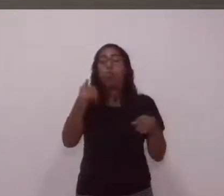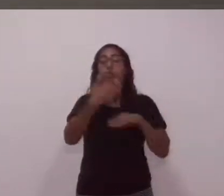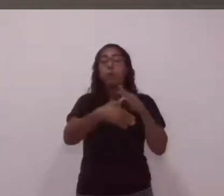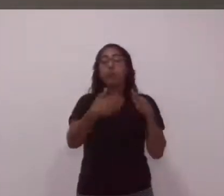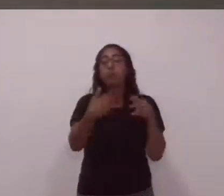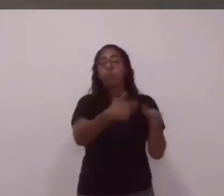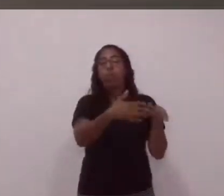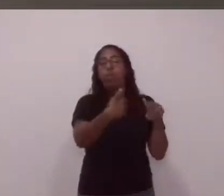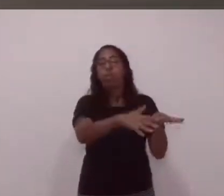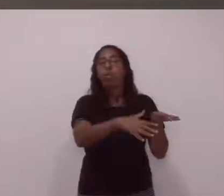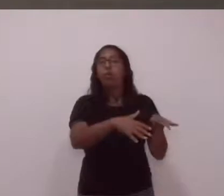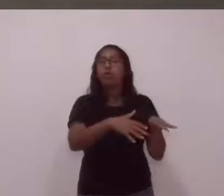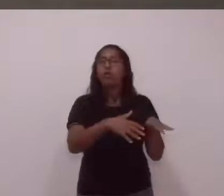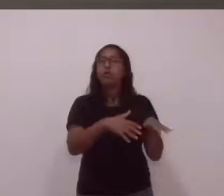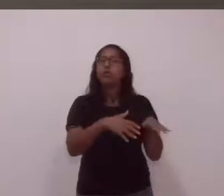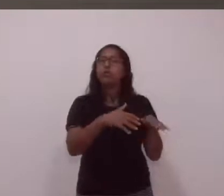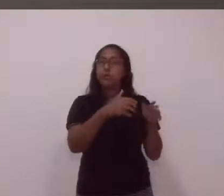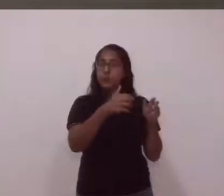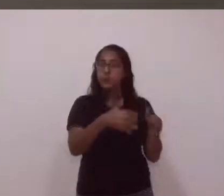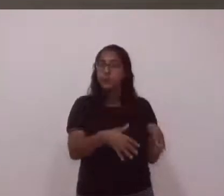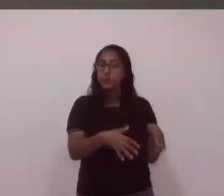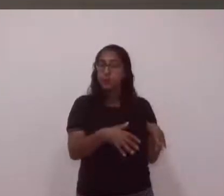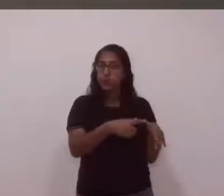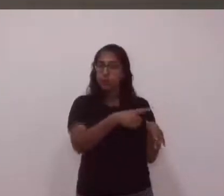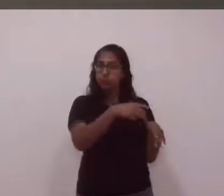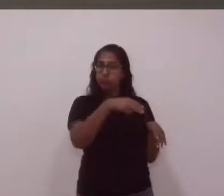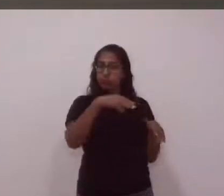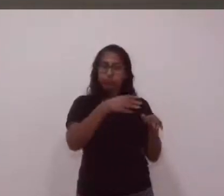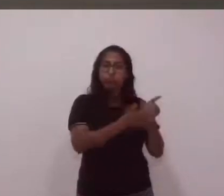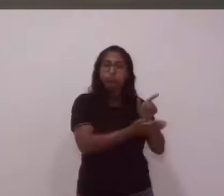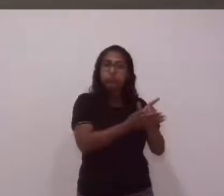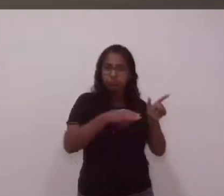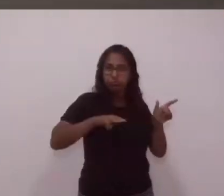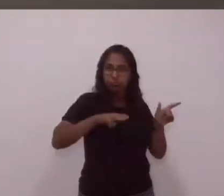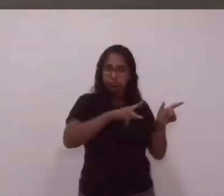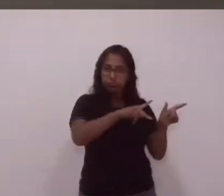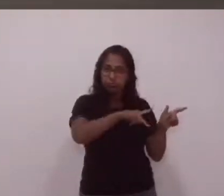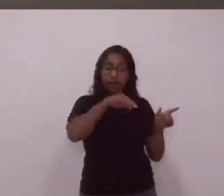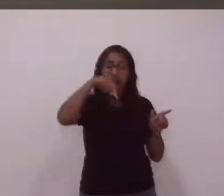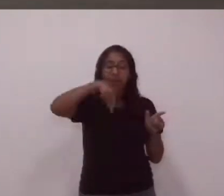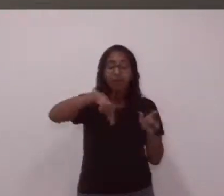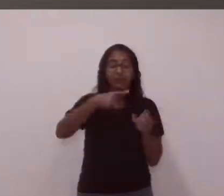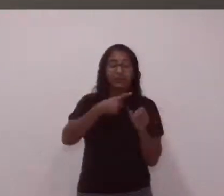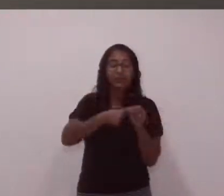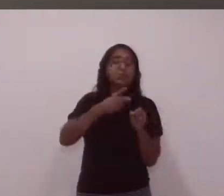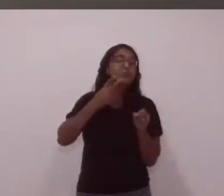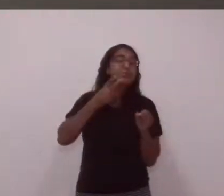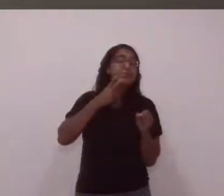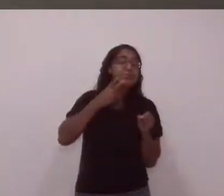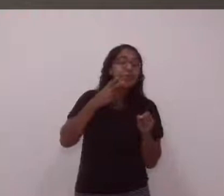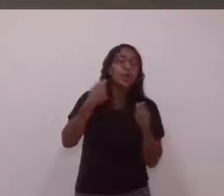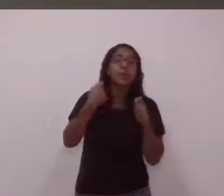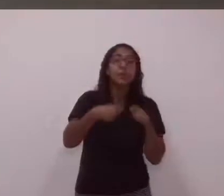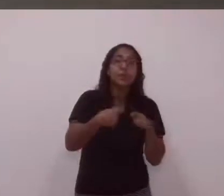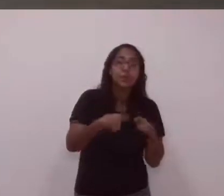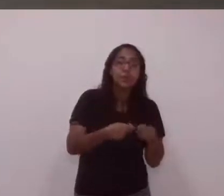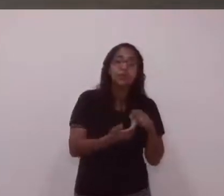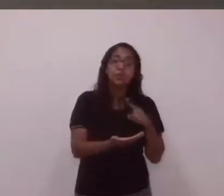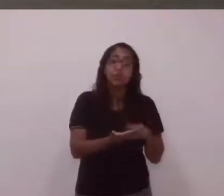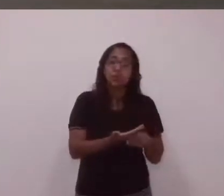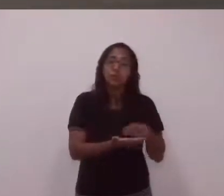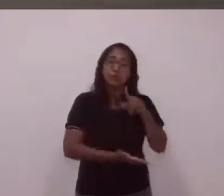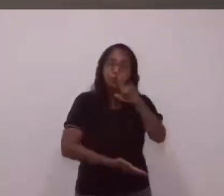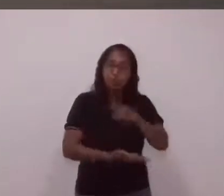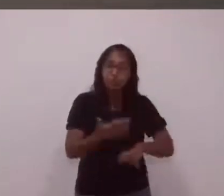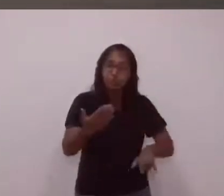quando ele cita o seguinte o município precisa autorizar por lei a celebração de convênio entrega